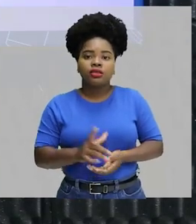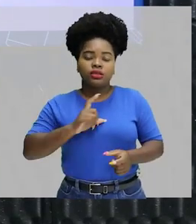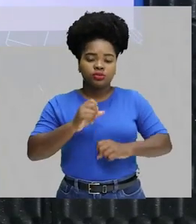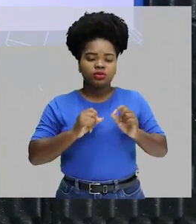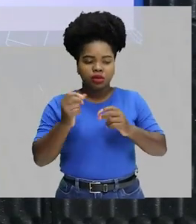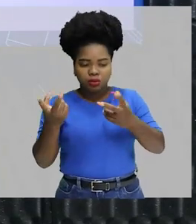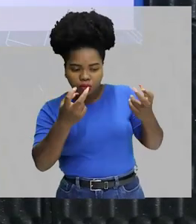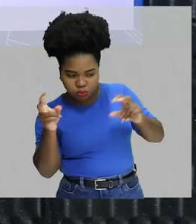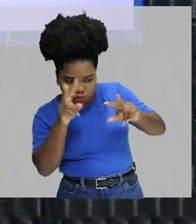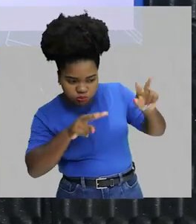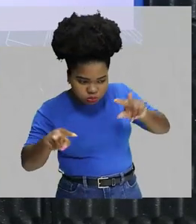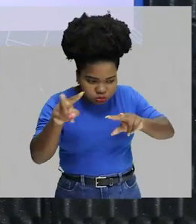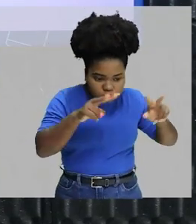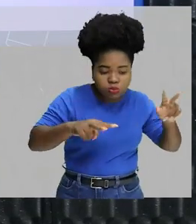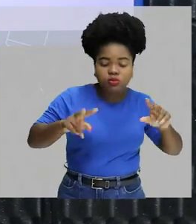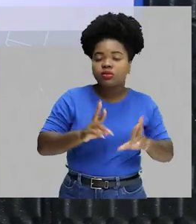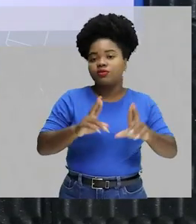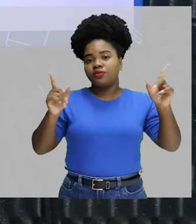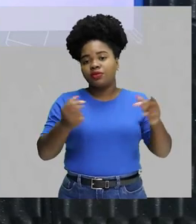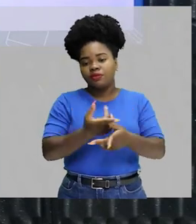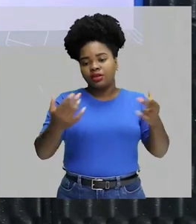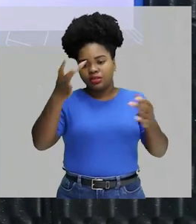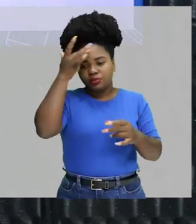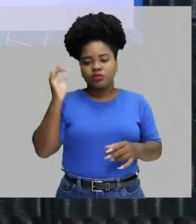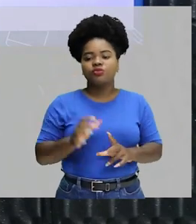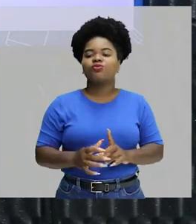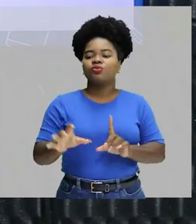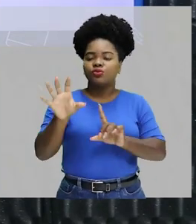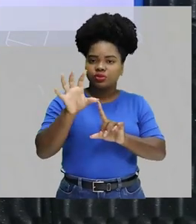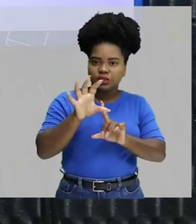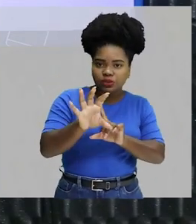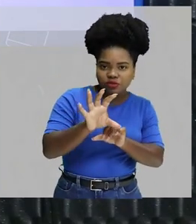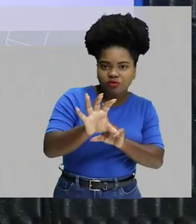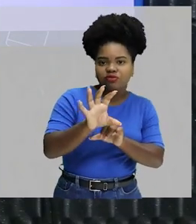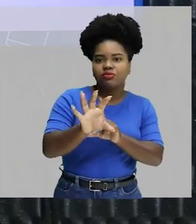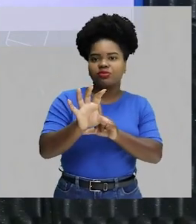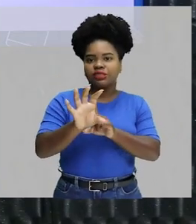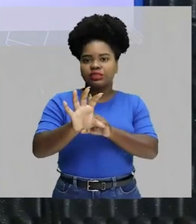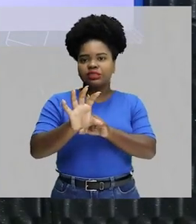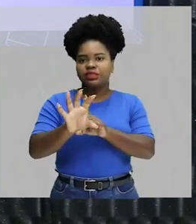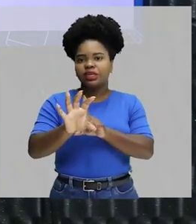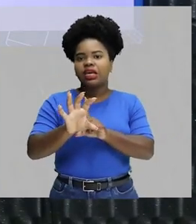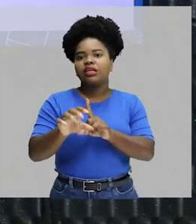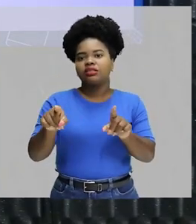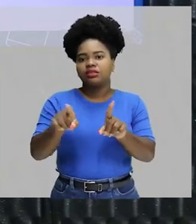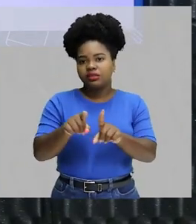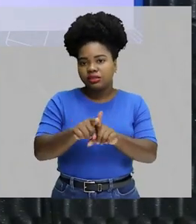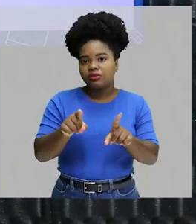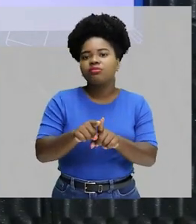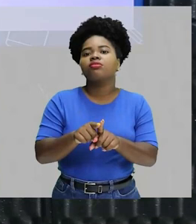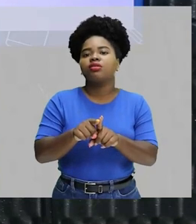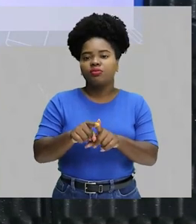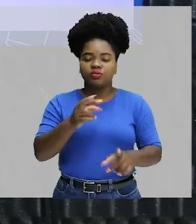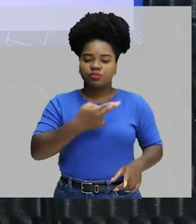visão Acerca das coisas Muitas pessoas são influenciadas por religião tem a questão da Educação na sua